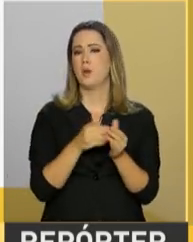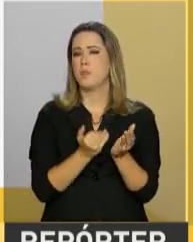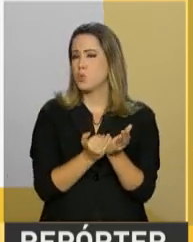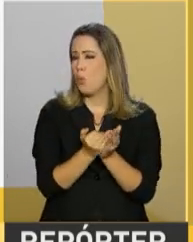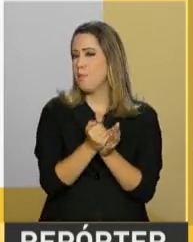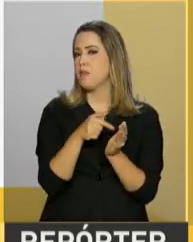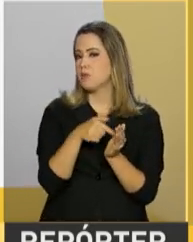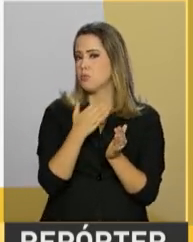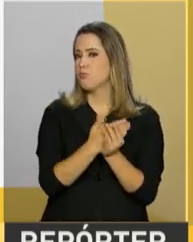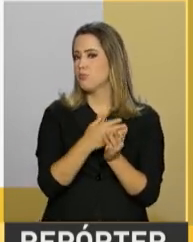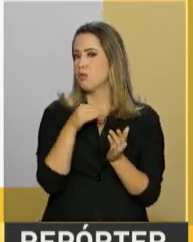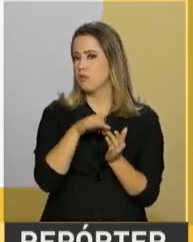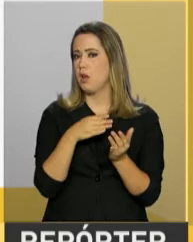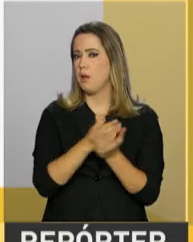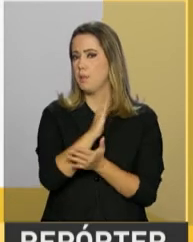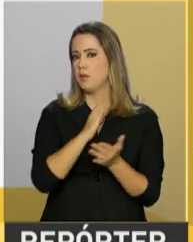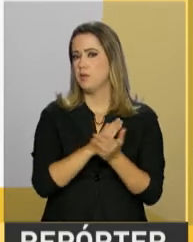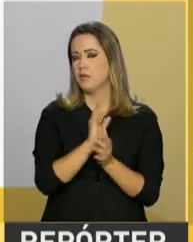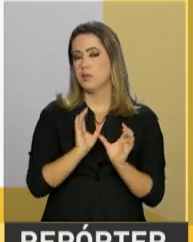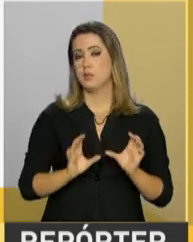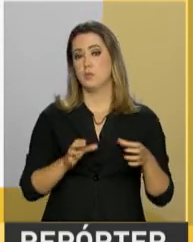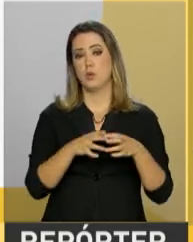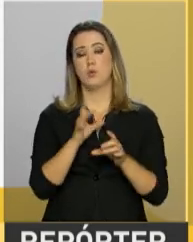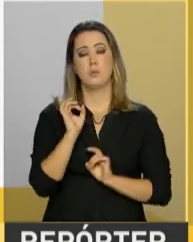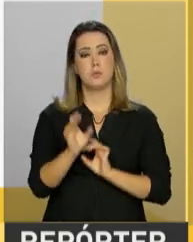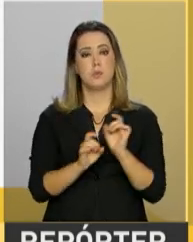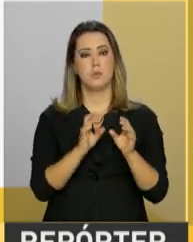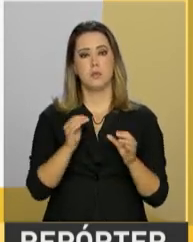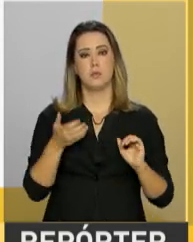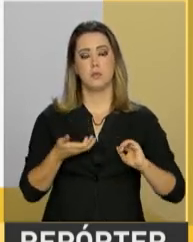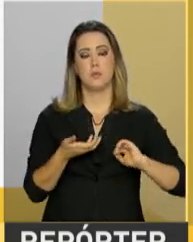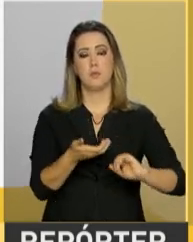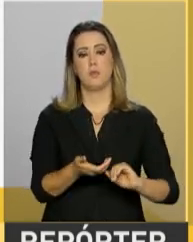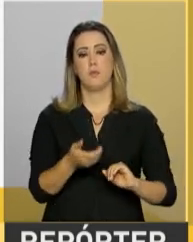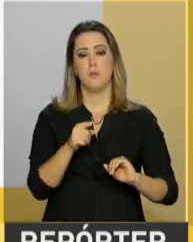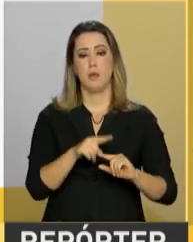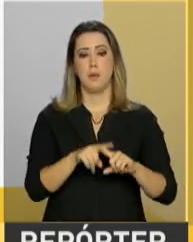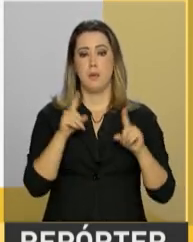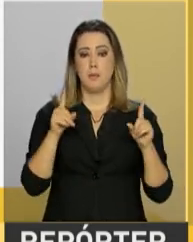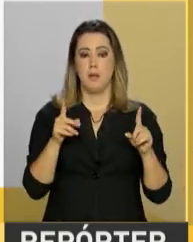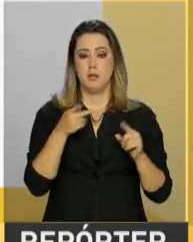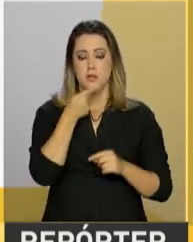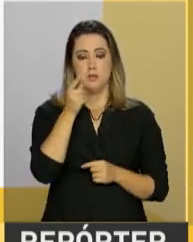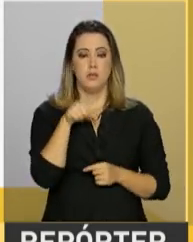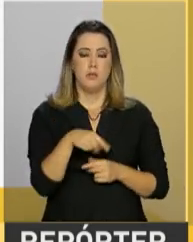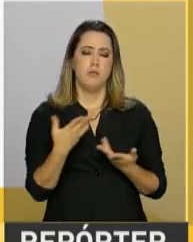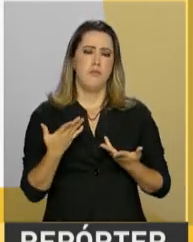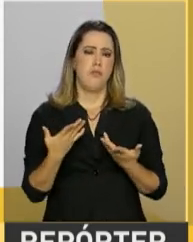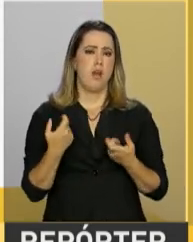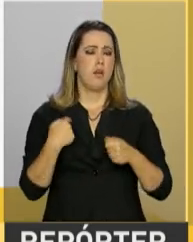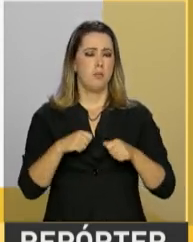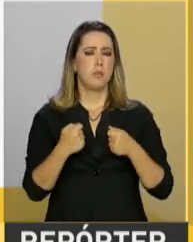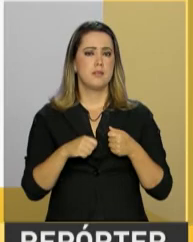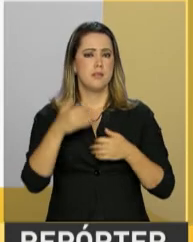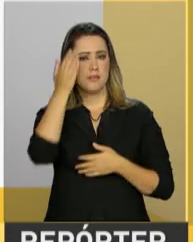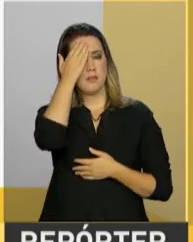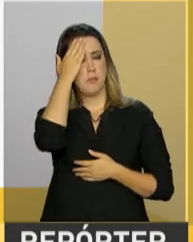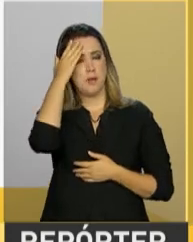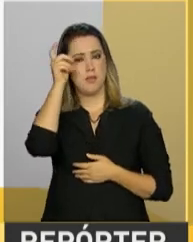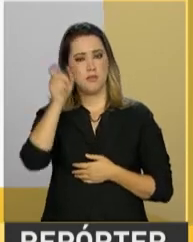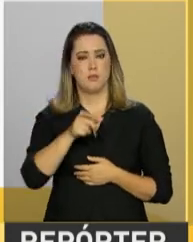foi aprovada pela comissão especial do congresso e agora eu sempre tenho alertado as